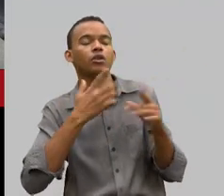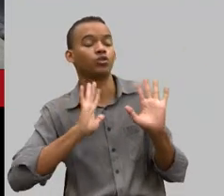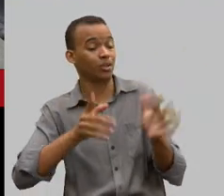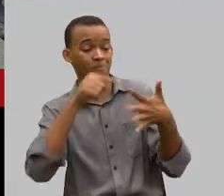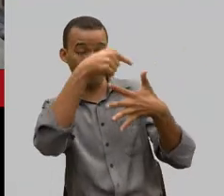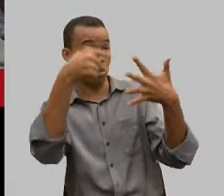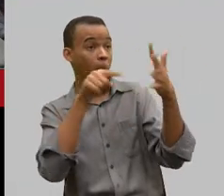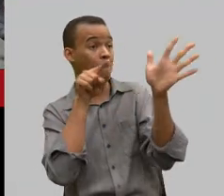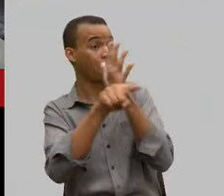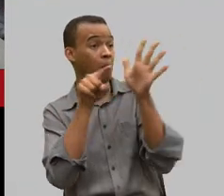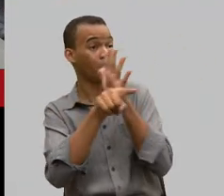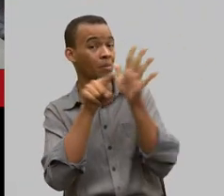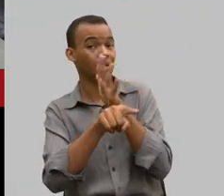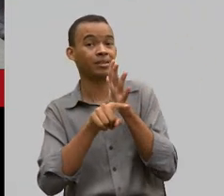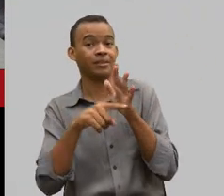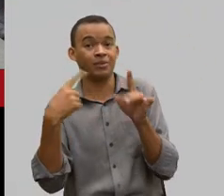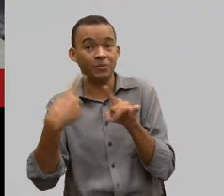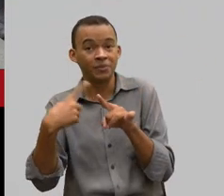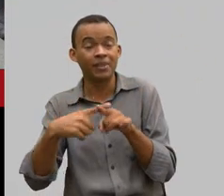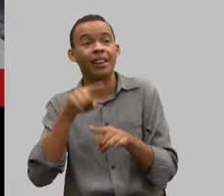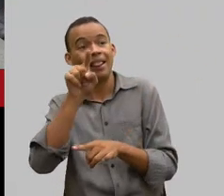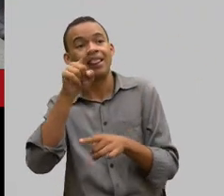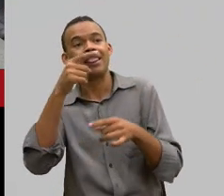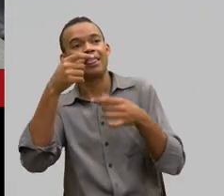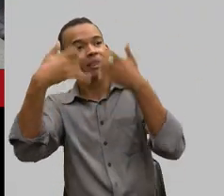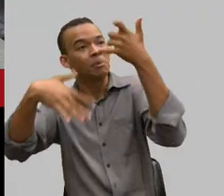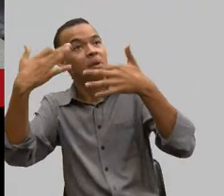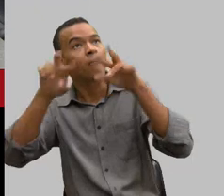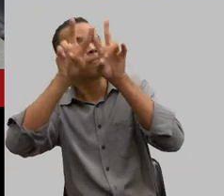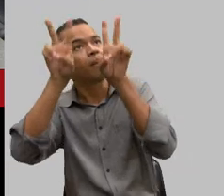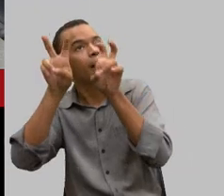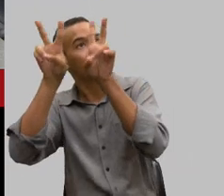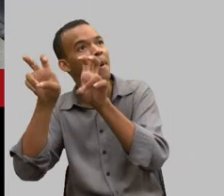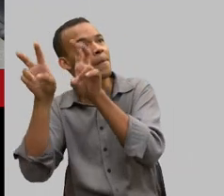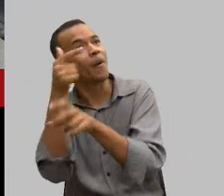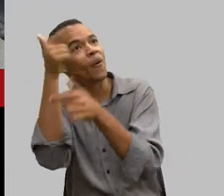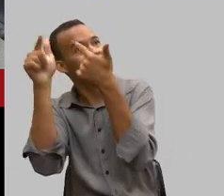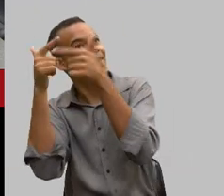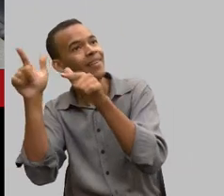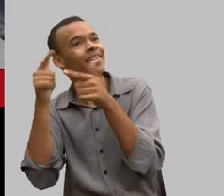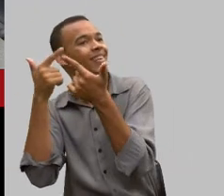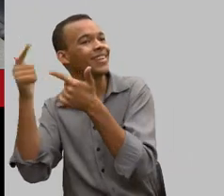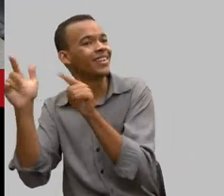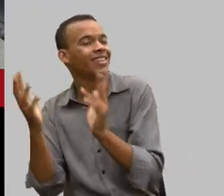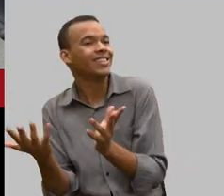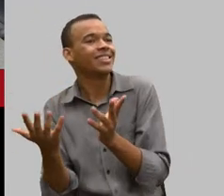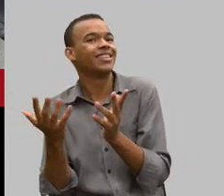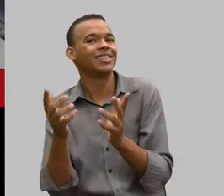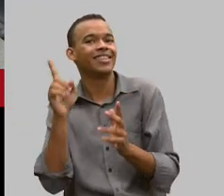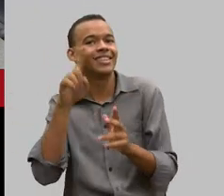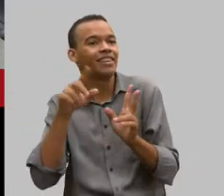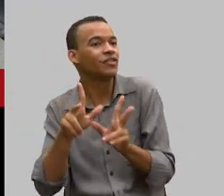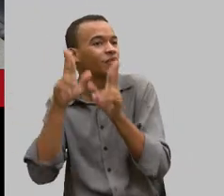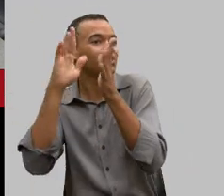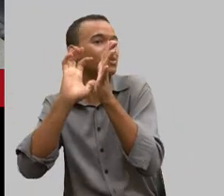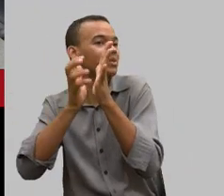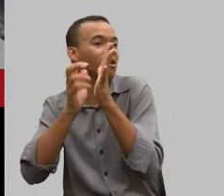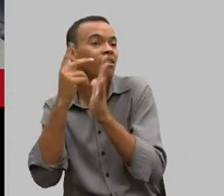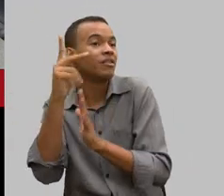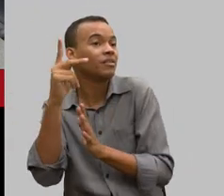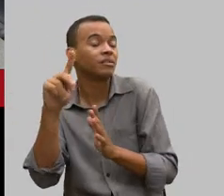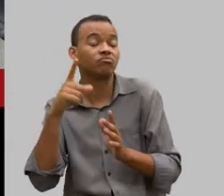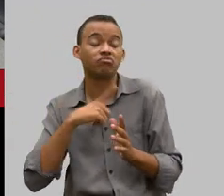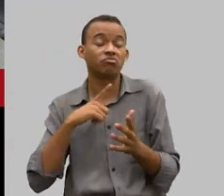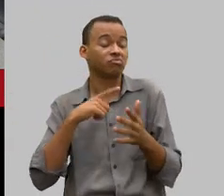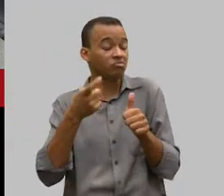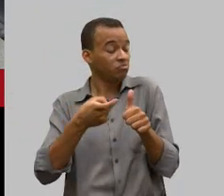a questão é que ele está tratando de outros assuntos para fazer para um alargamento de de de um recorte partidário Então vamos falar de todas as